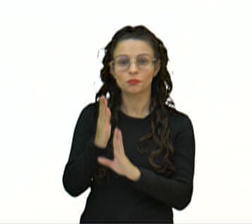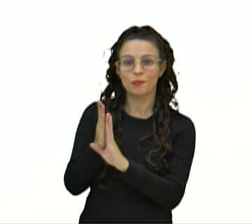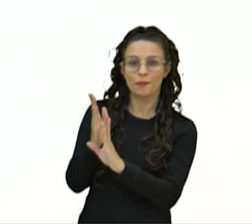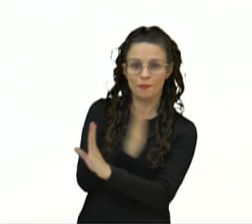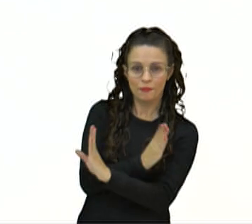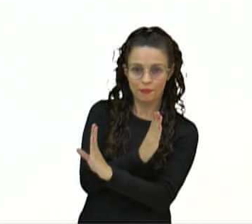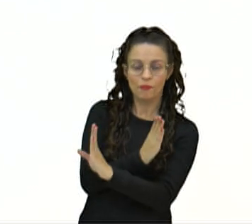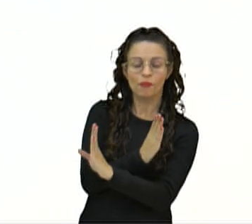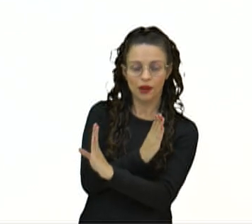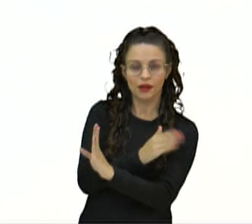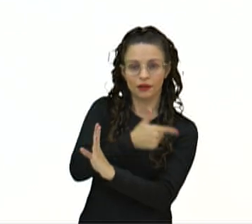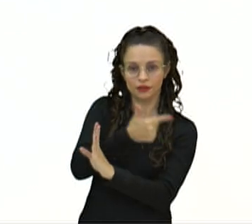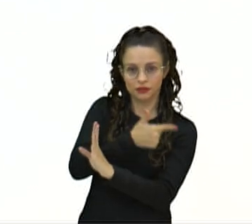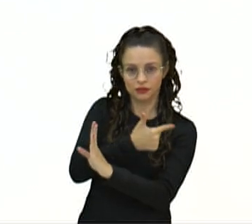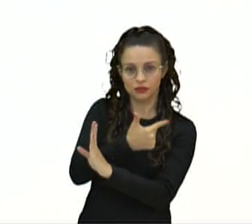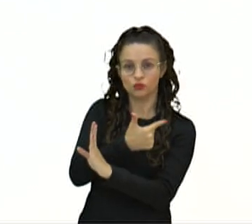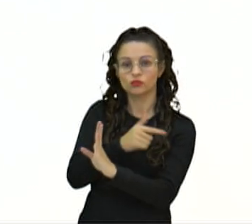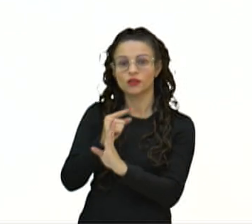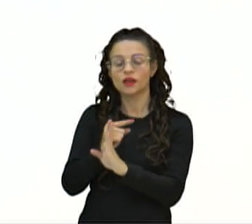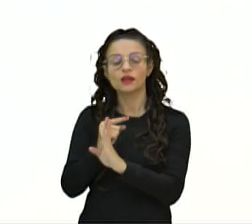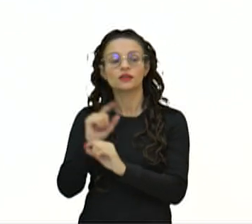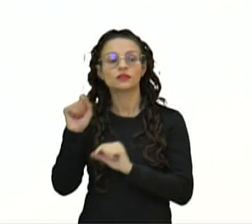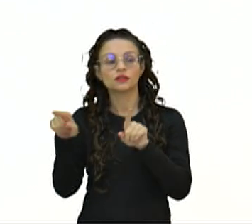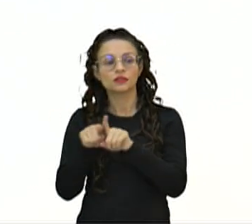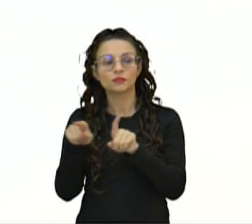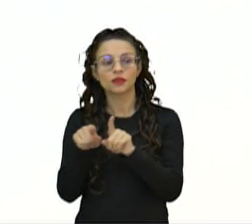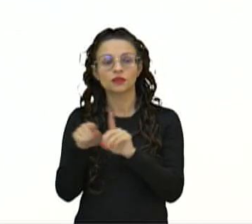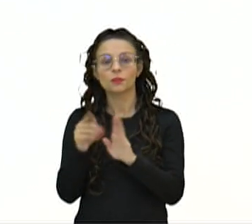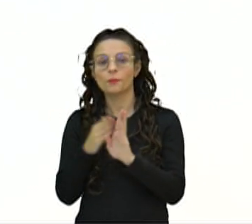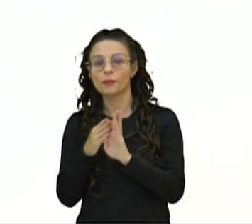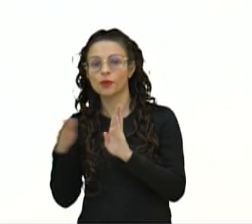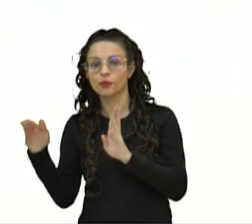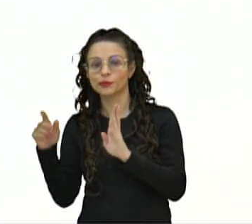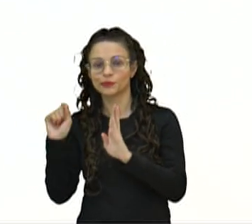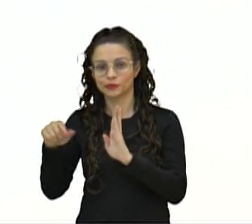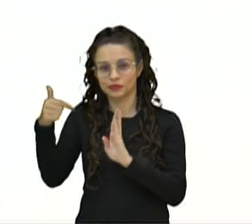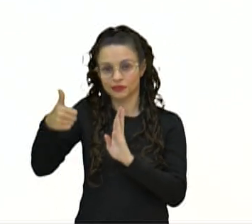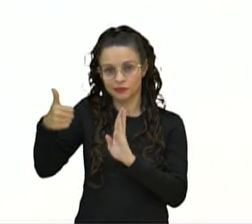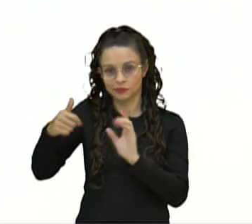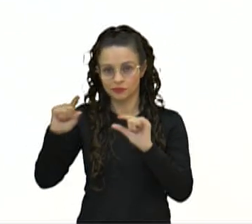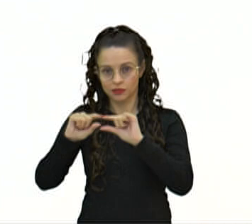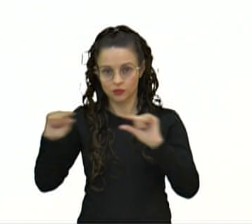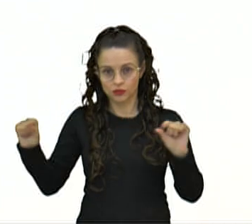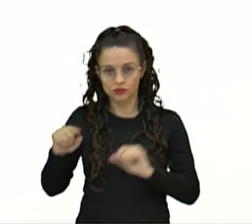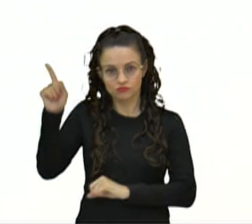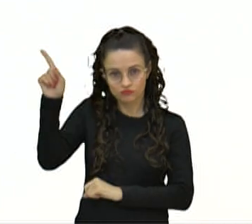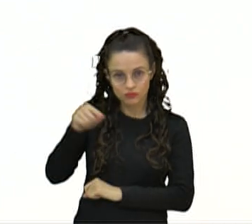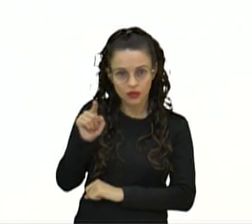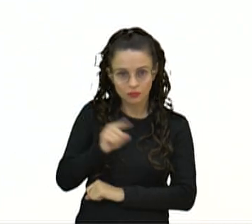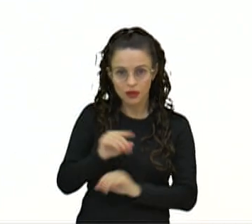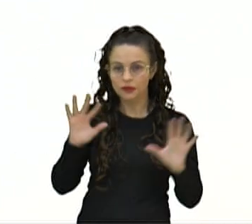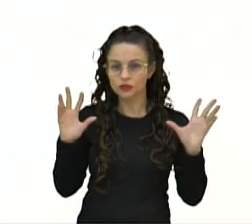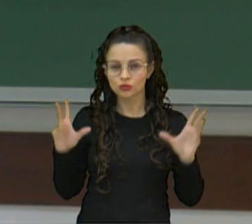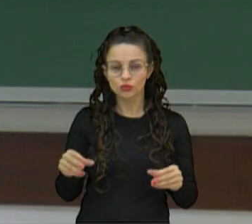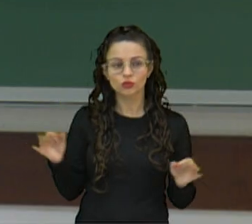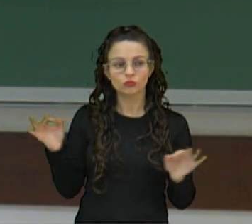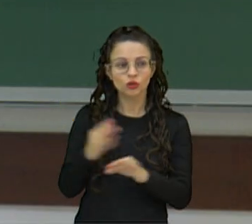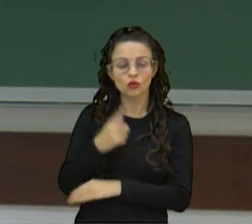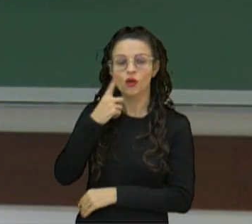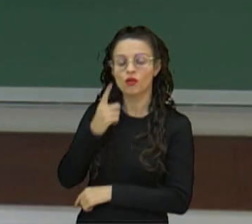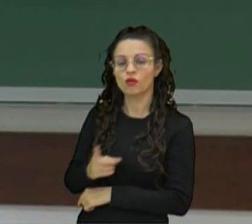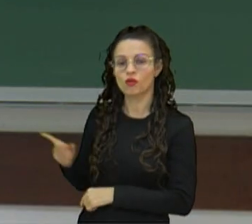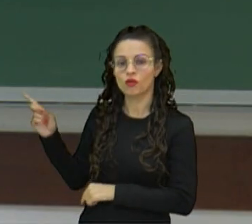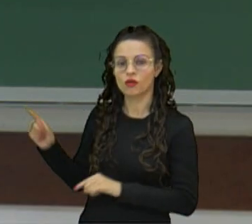reagentes da segunda equação e um lá no lado dos produtos na primeira equação. Cancelados todos, tenho a minha